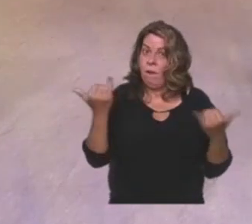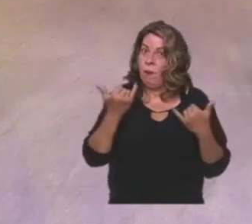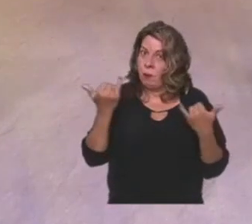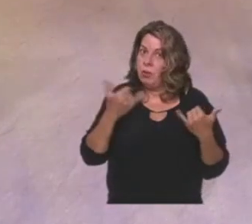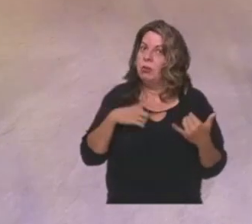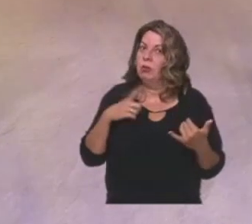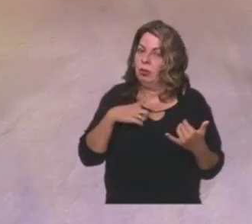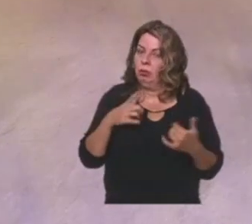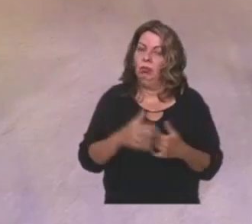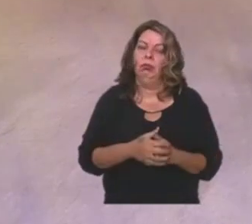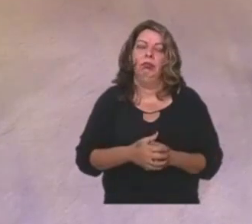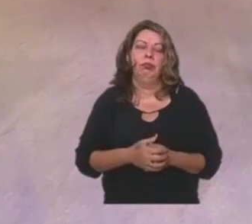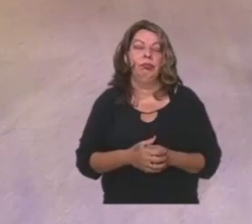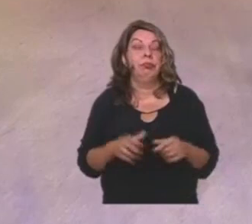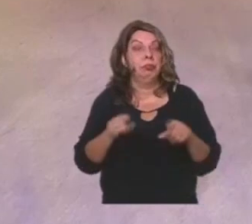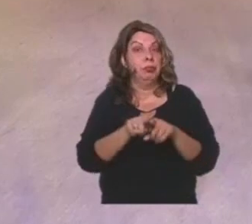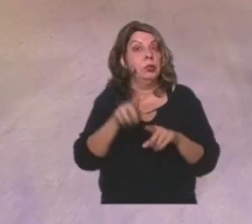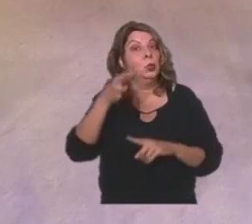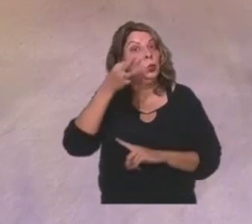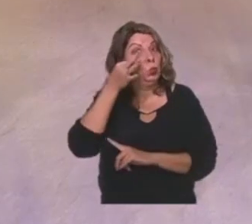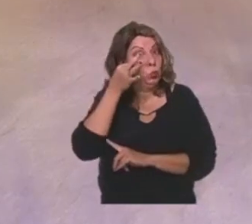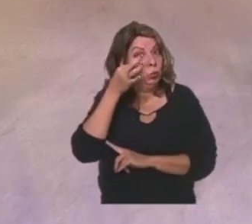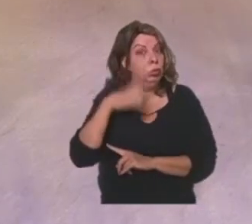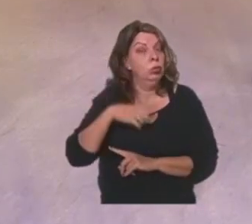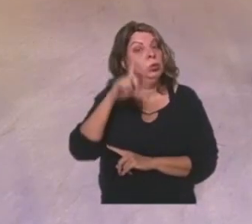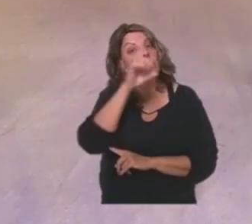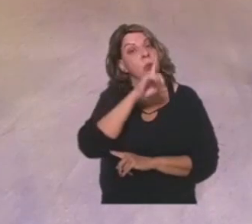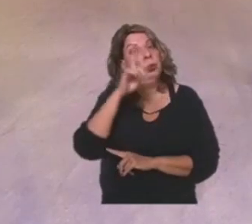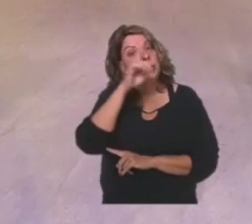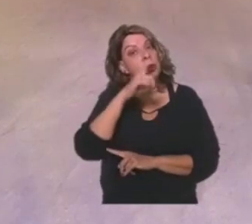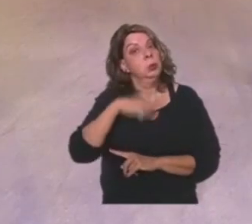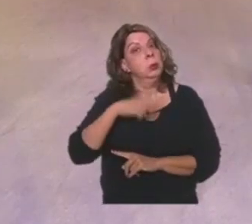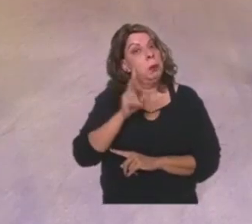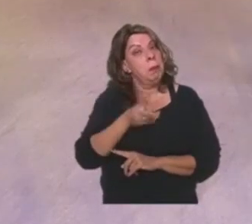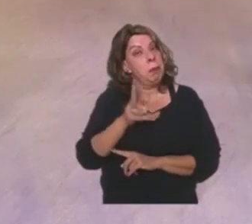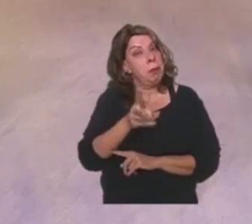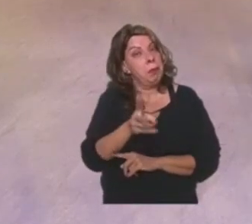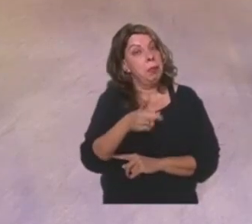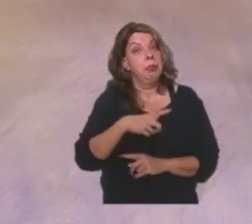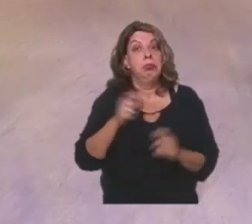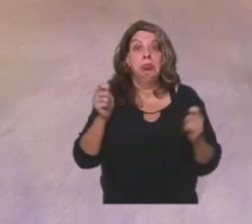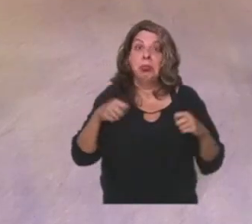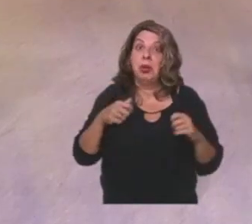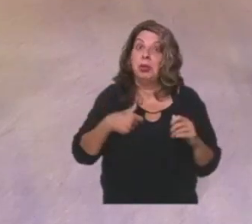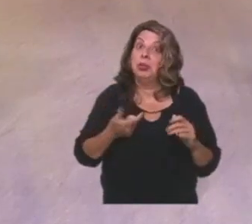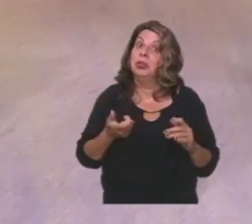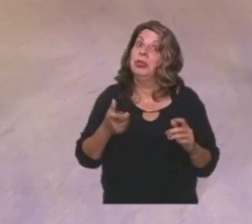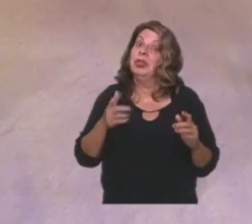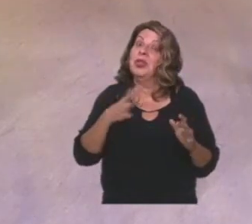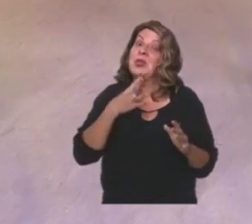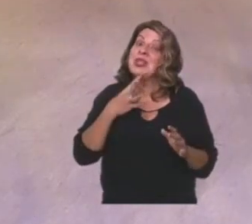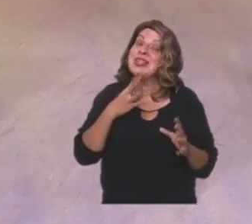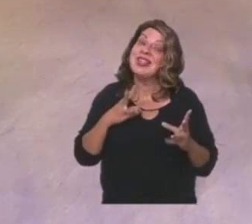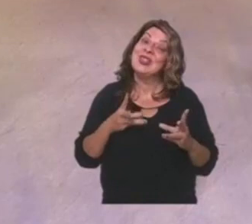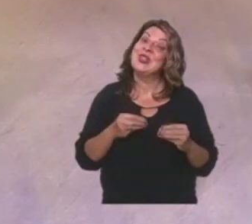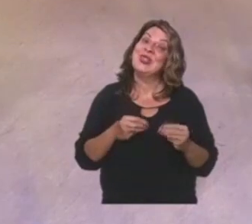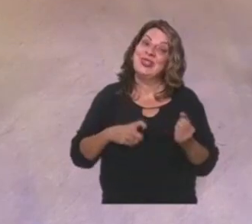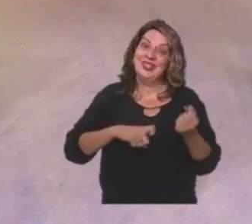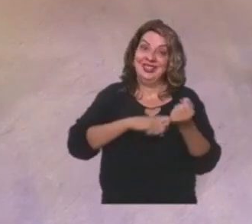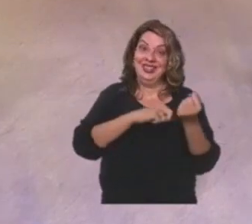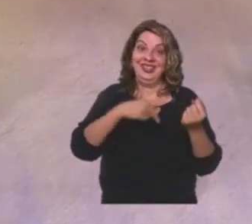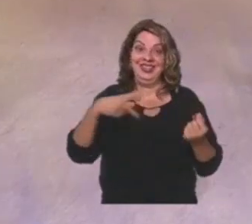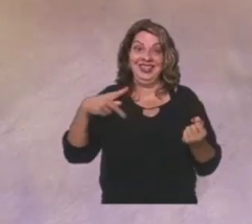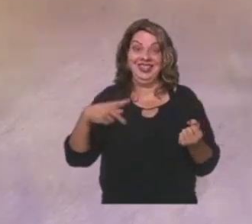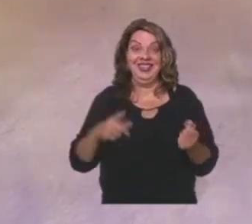precisa. Além da transmissão, inclusive ao vivo, todos os domingos, você também pode ver os nossos bastidores. É isso mesmo, viu?